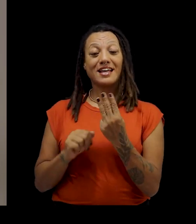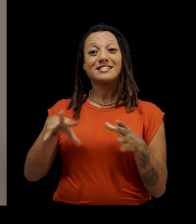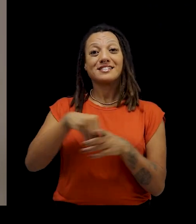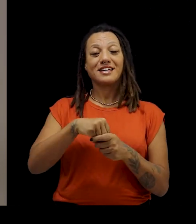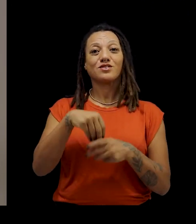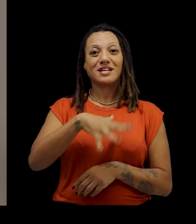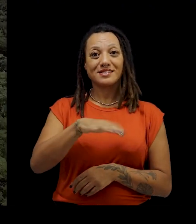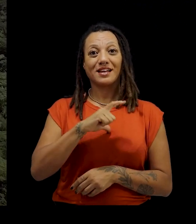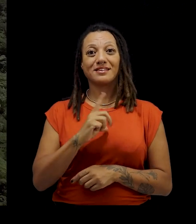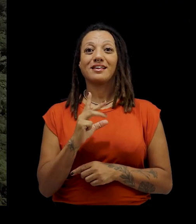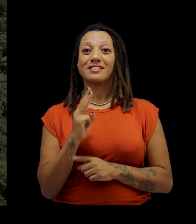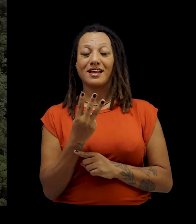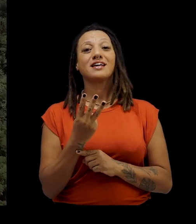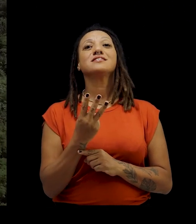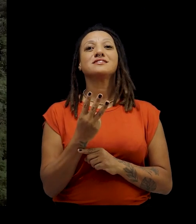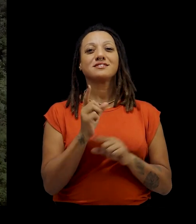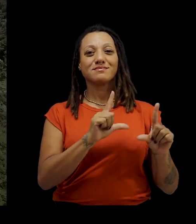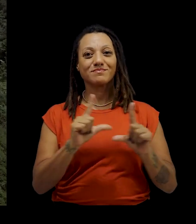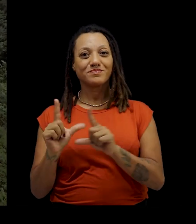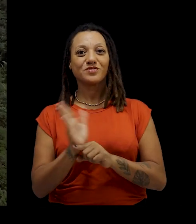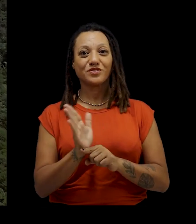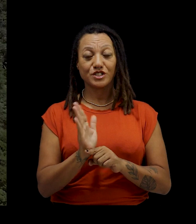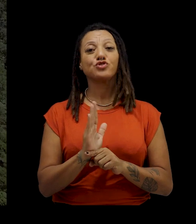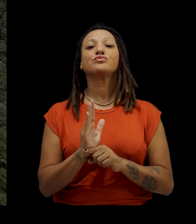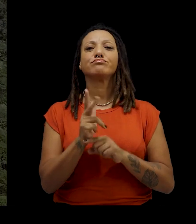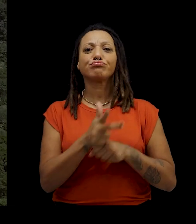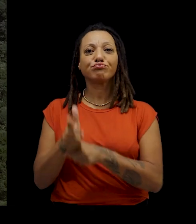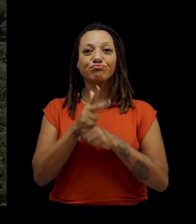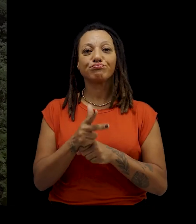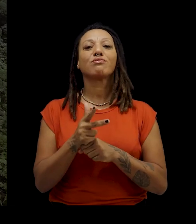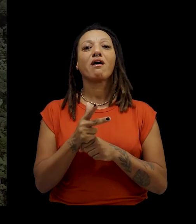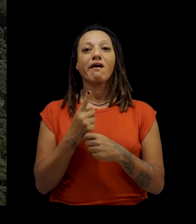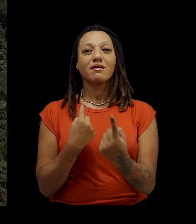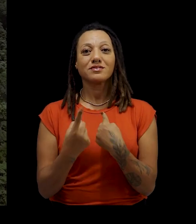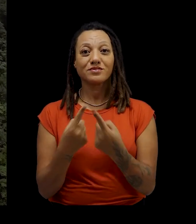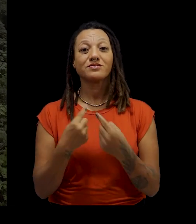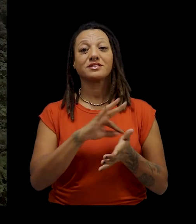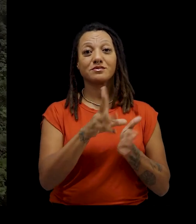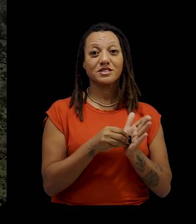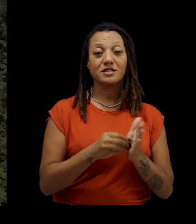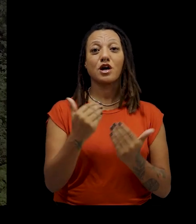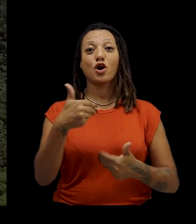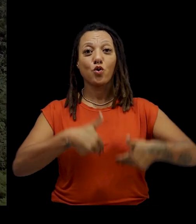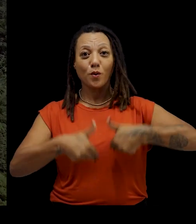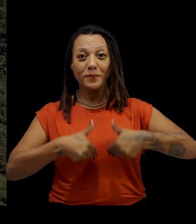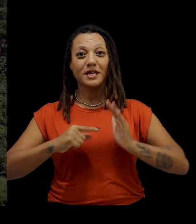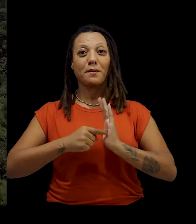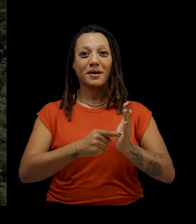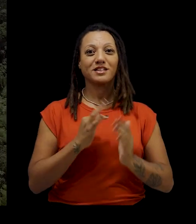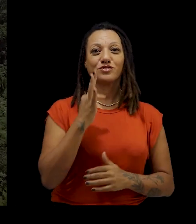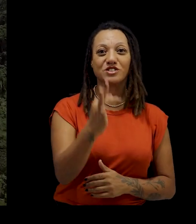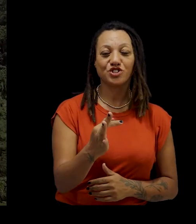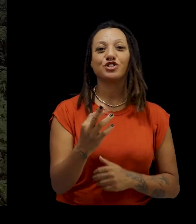trilogia de vídeos feitos na Transamazônica, na rodovia Transamazônica. Então é o Curupira e a Máquina do Destino,